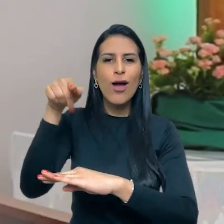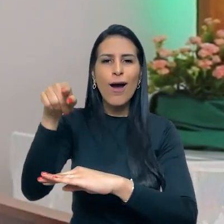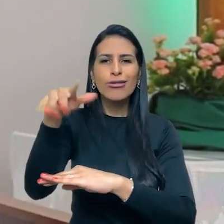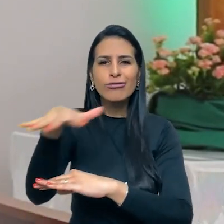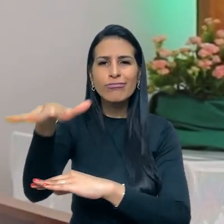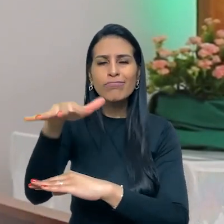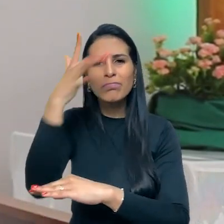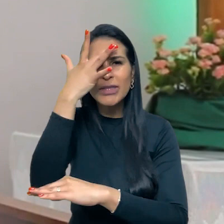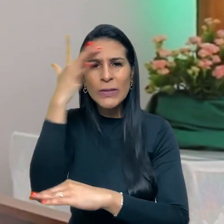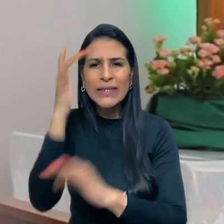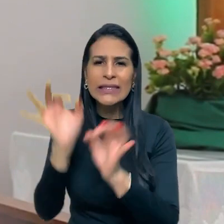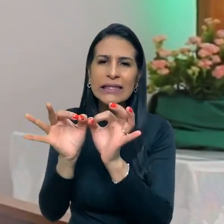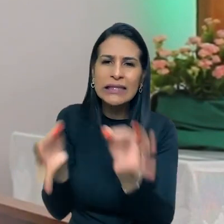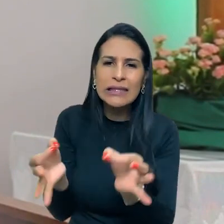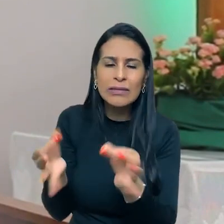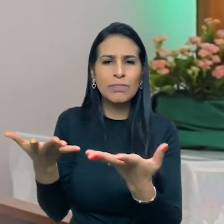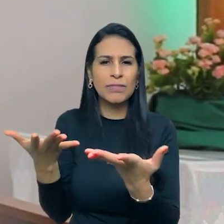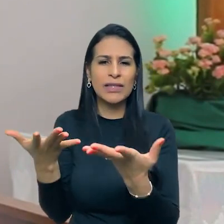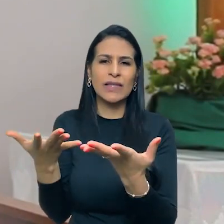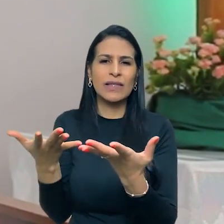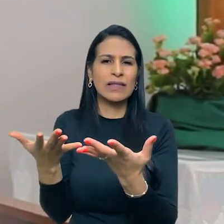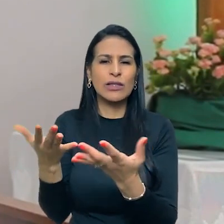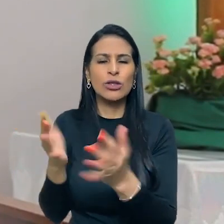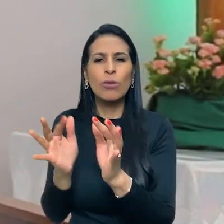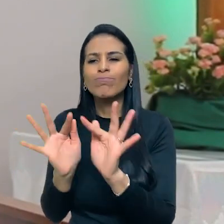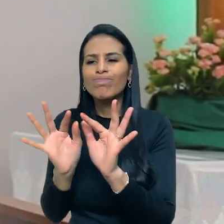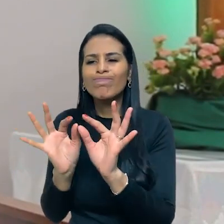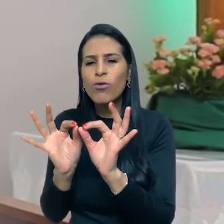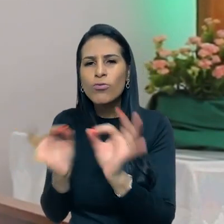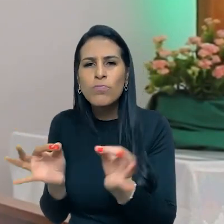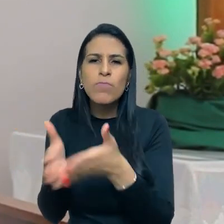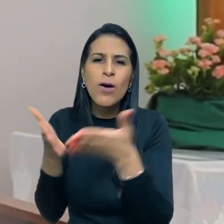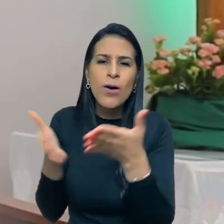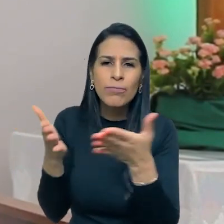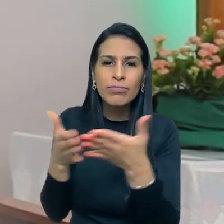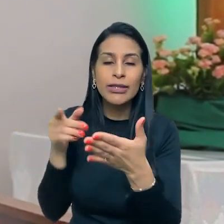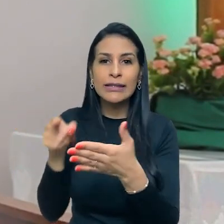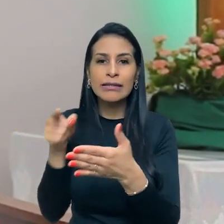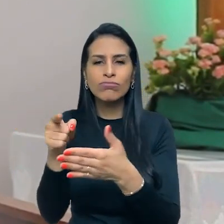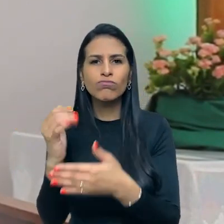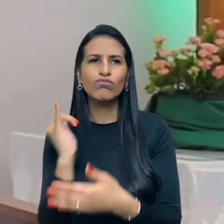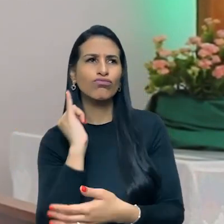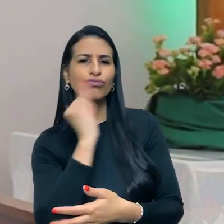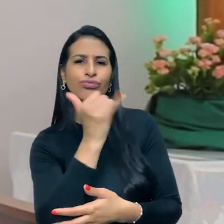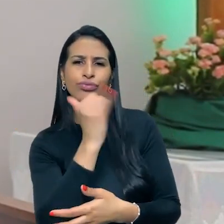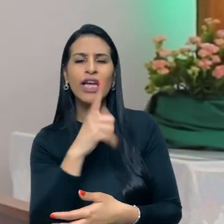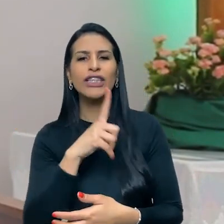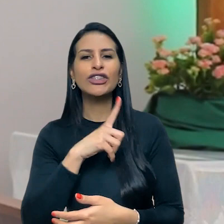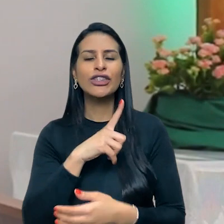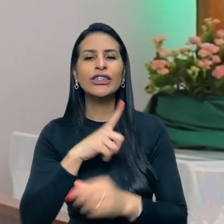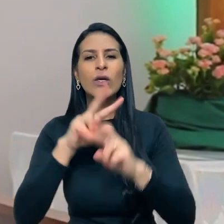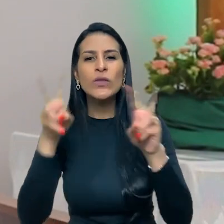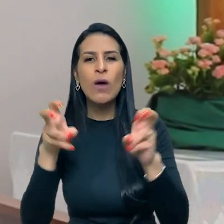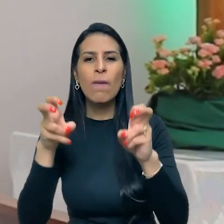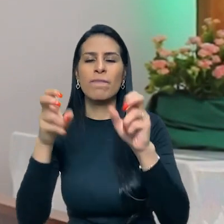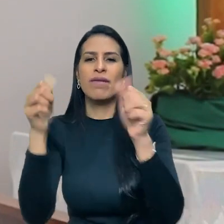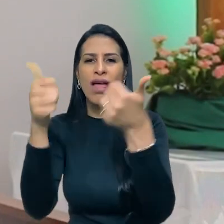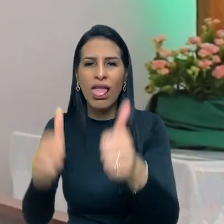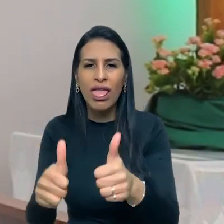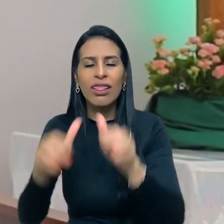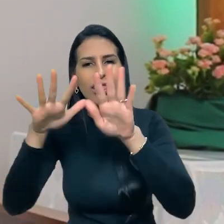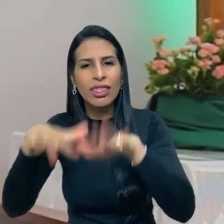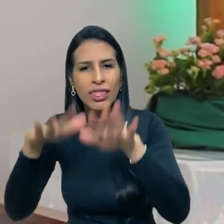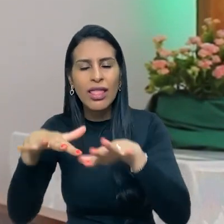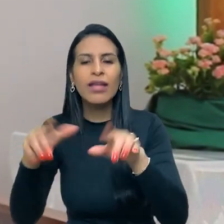entre pessoas simples, humildes, denunciava a adoração a ídolos e as injustiças sociais.